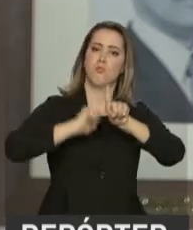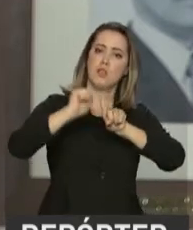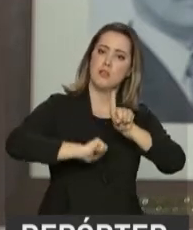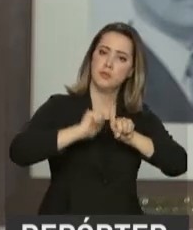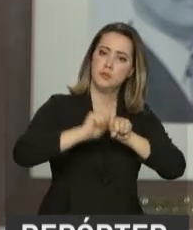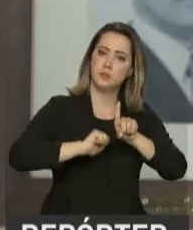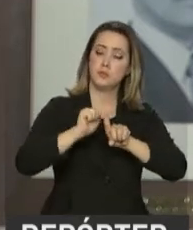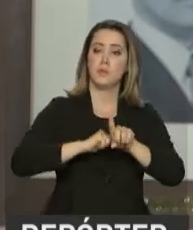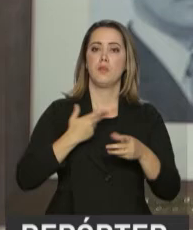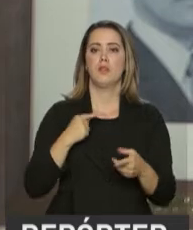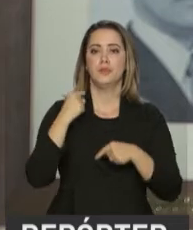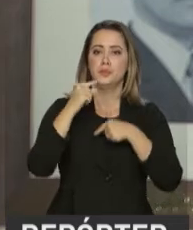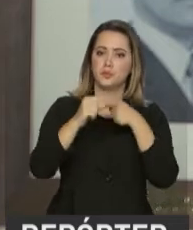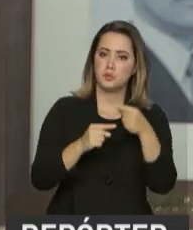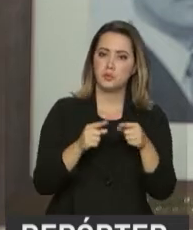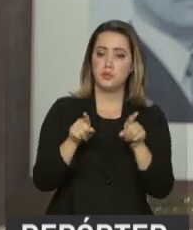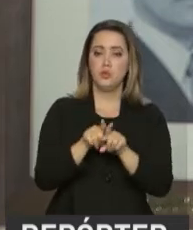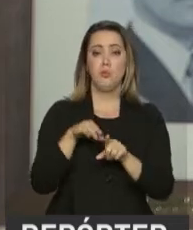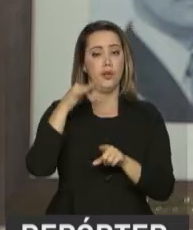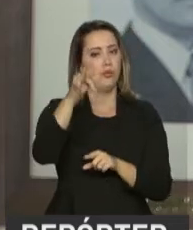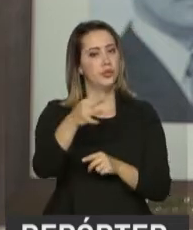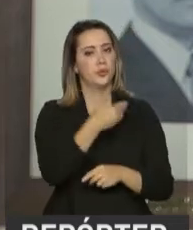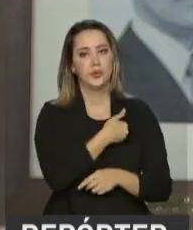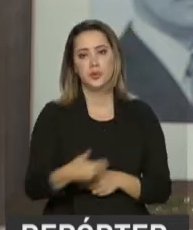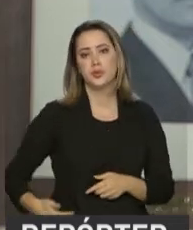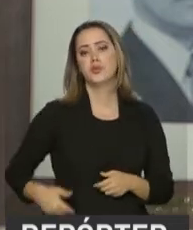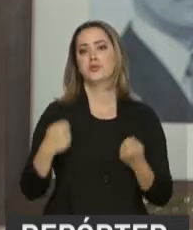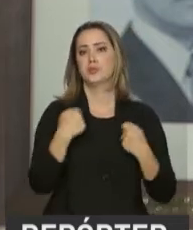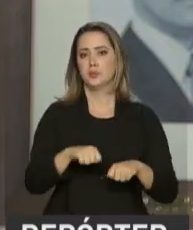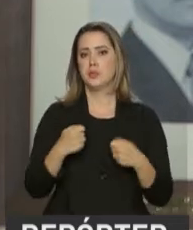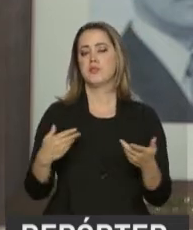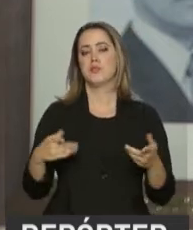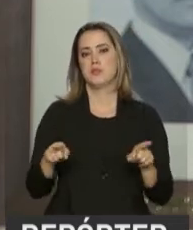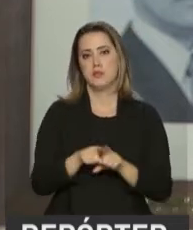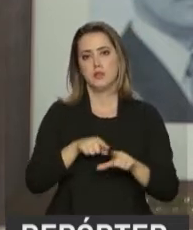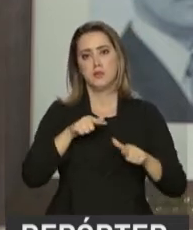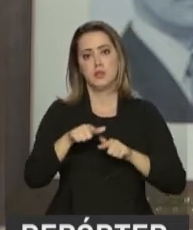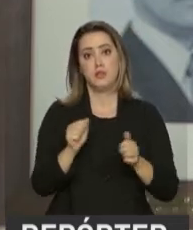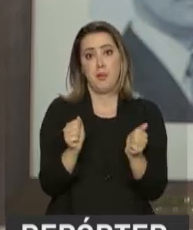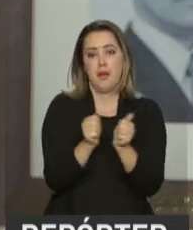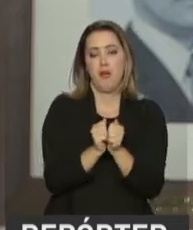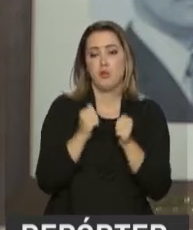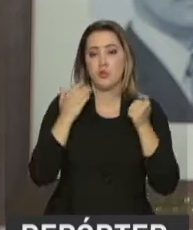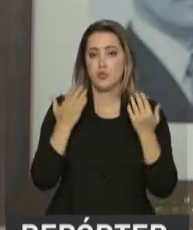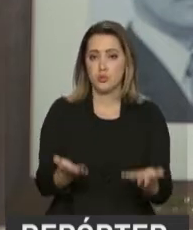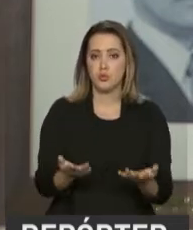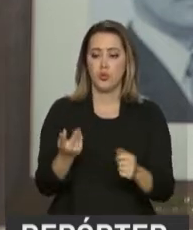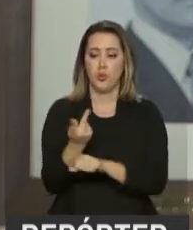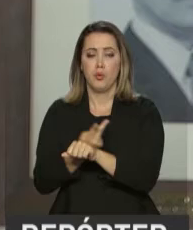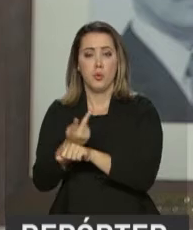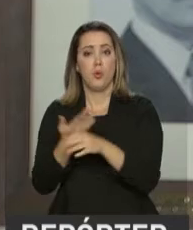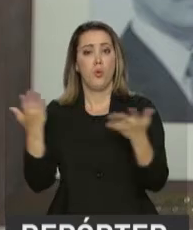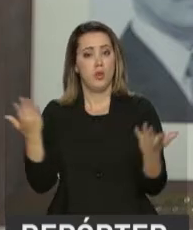e certamente o próximo terá igual engajamento. O que se busca